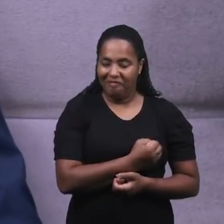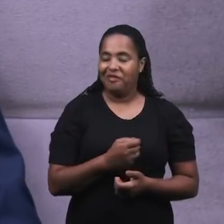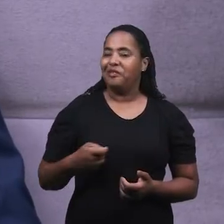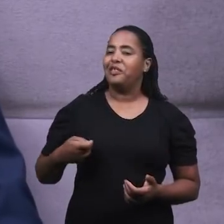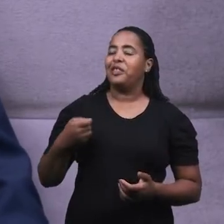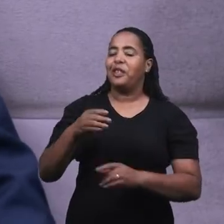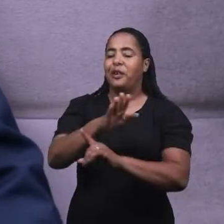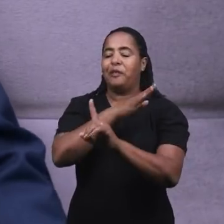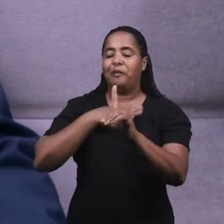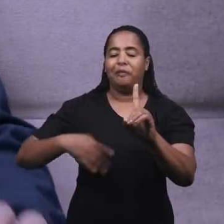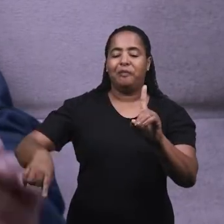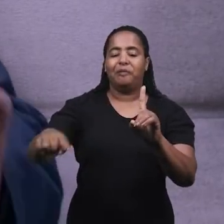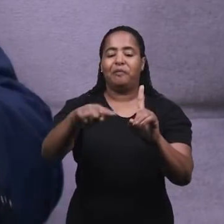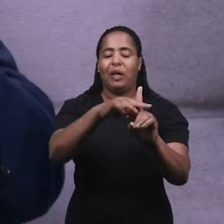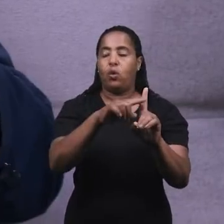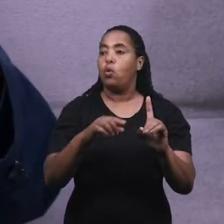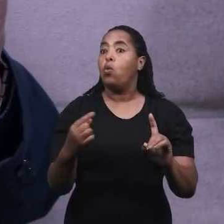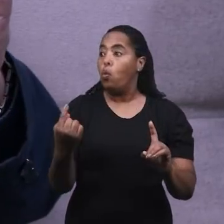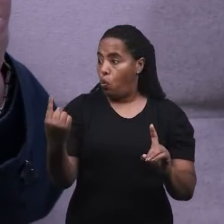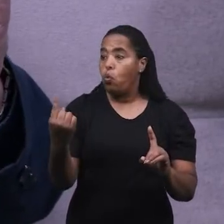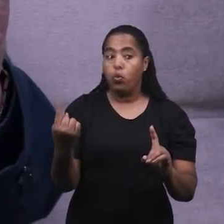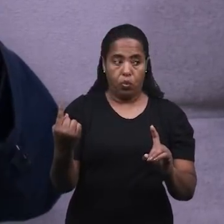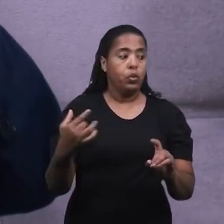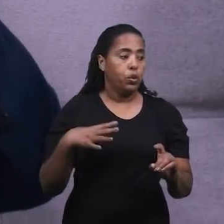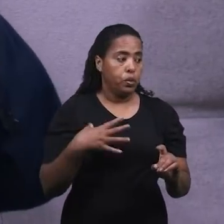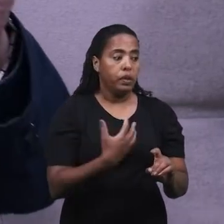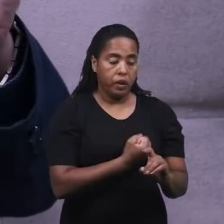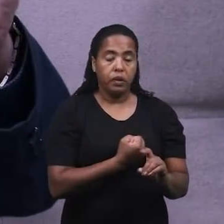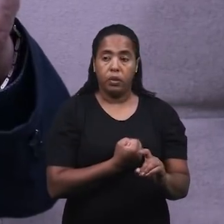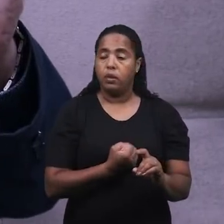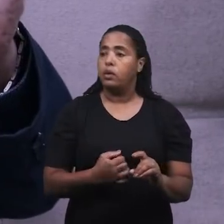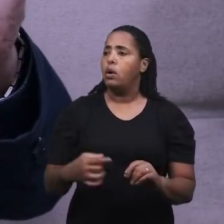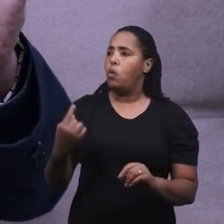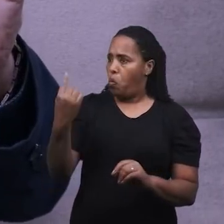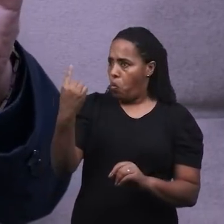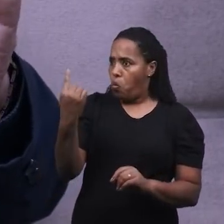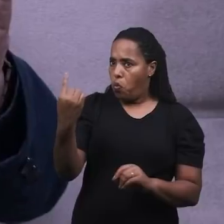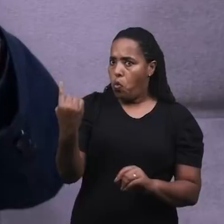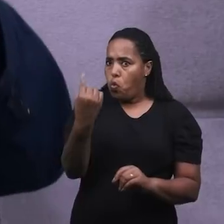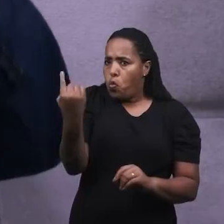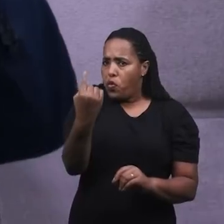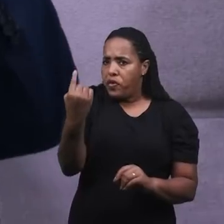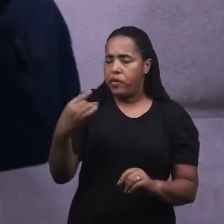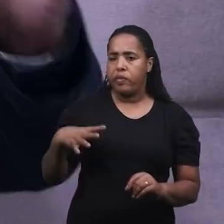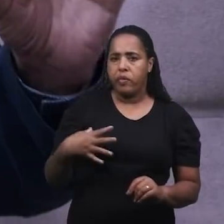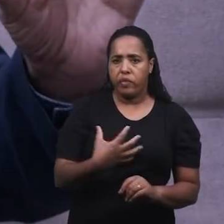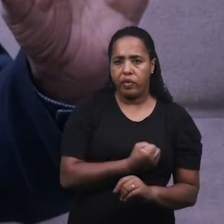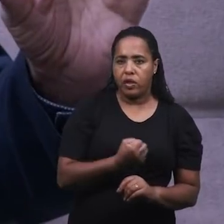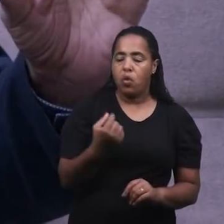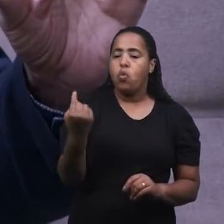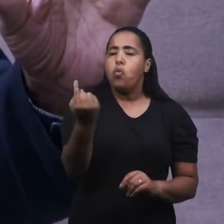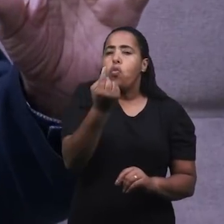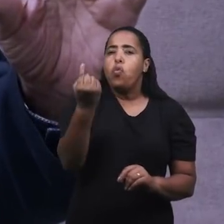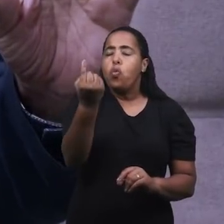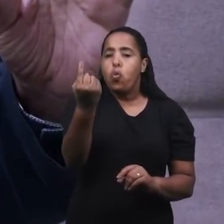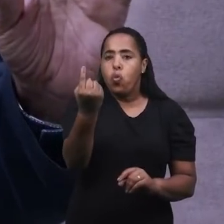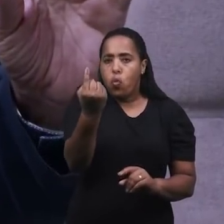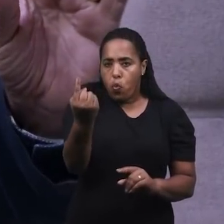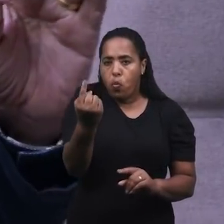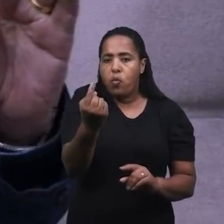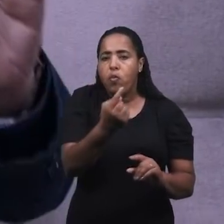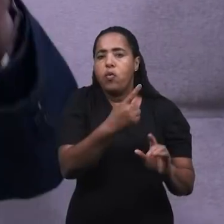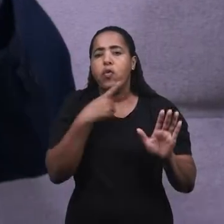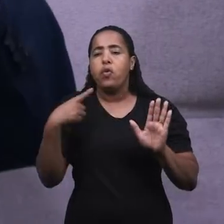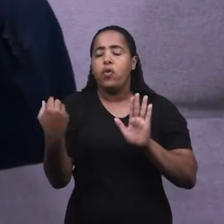pagou o preço, O único Salvador. um único Salvador, uma única salvação, um único sangue derramado para